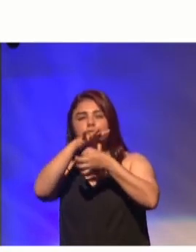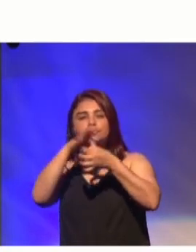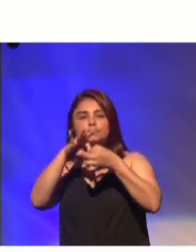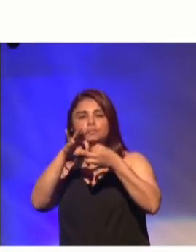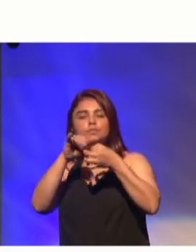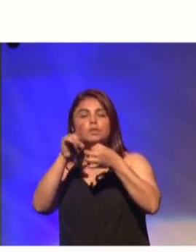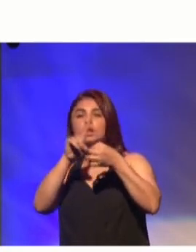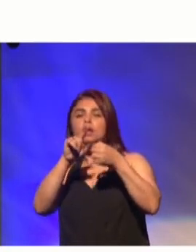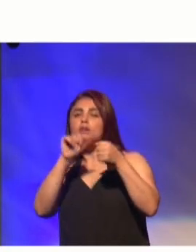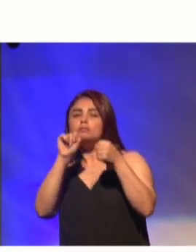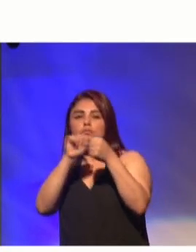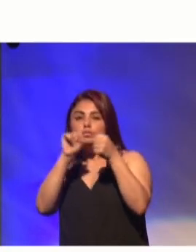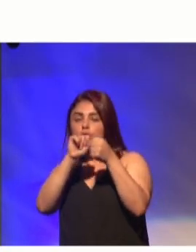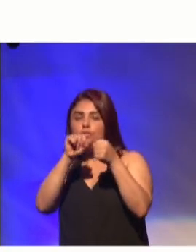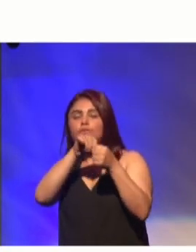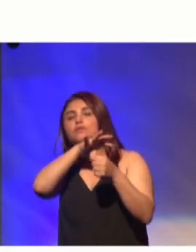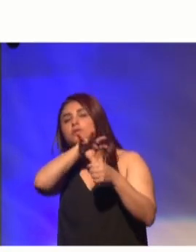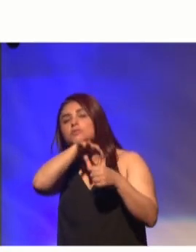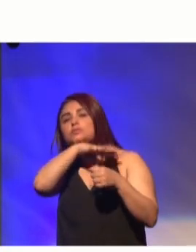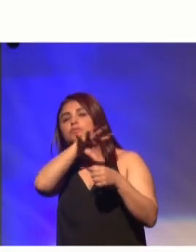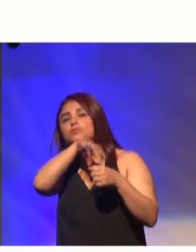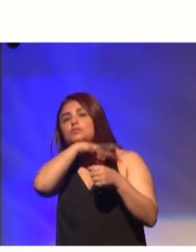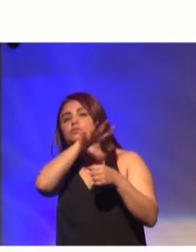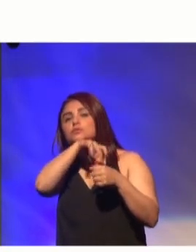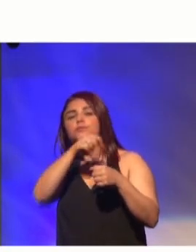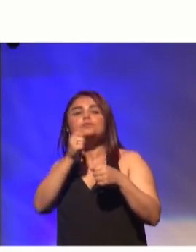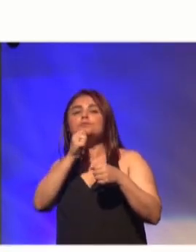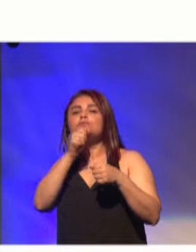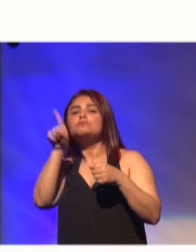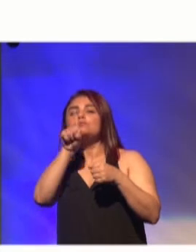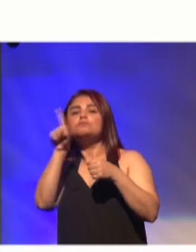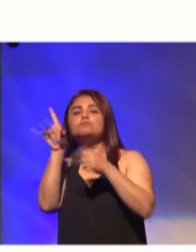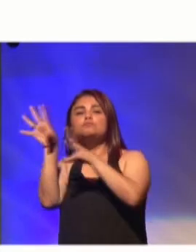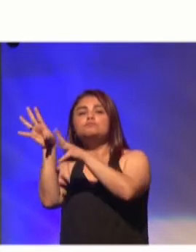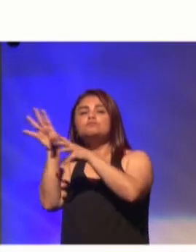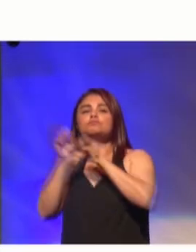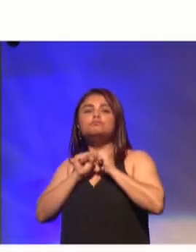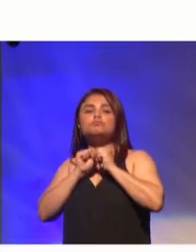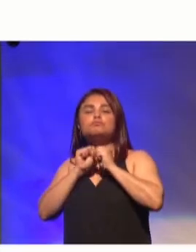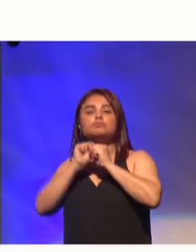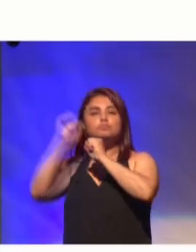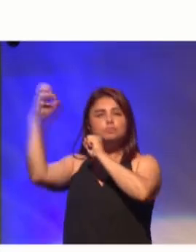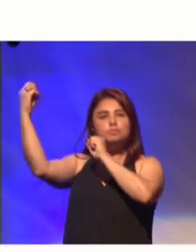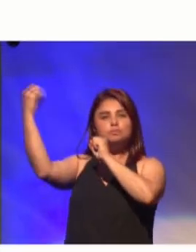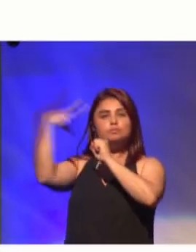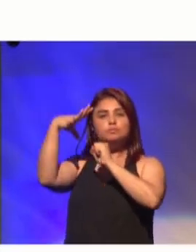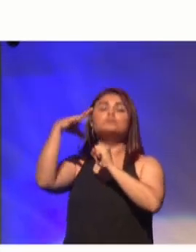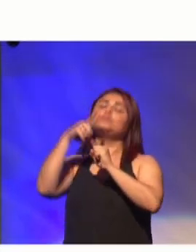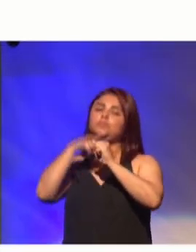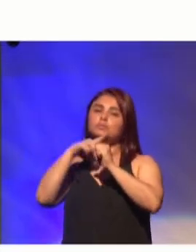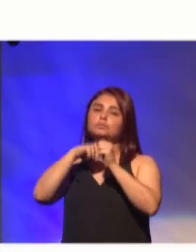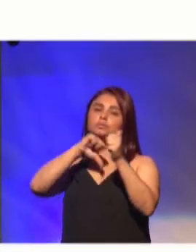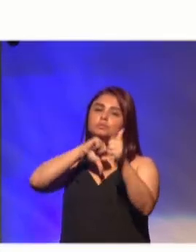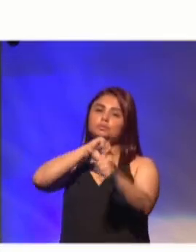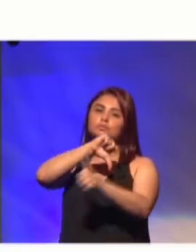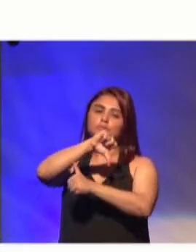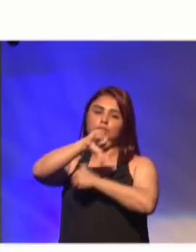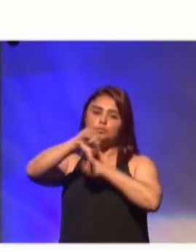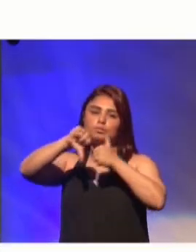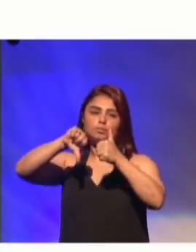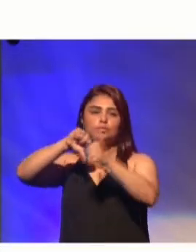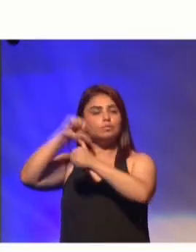se formam no bicho que não recebeu irradiação, mostrando que há uma modificação